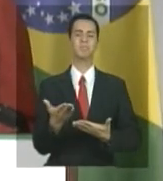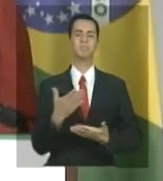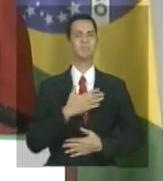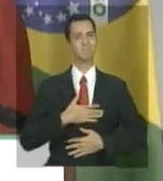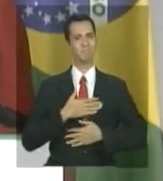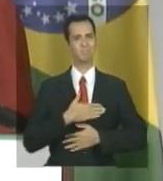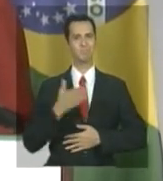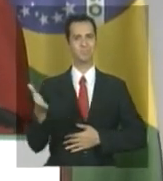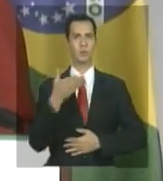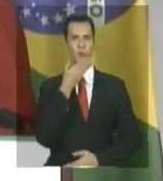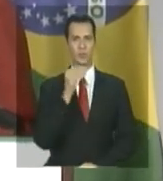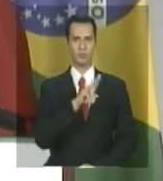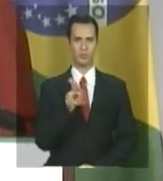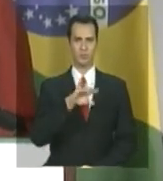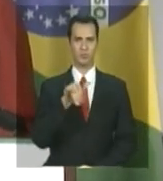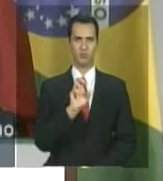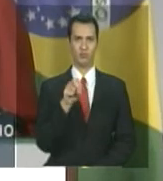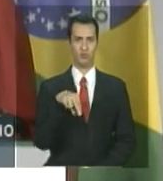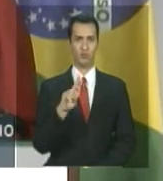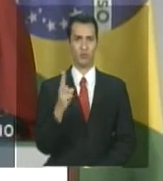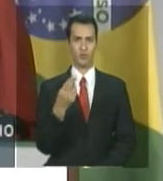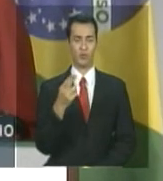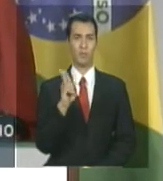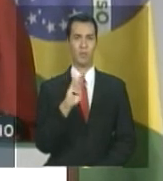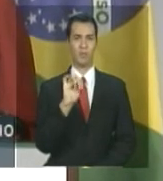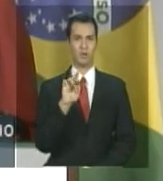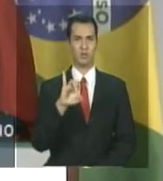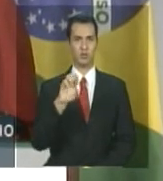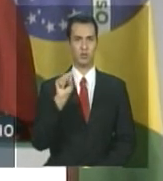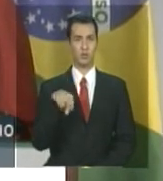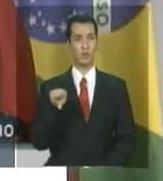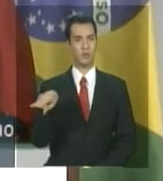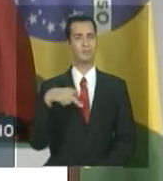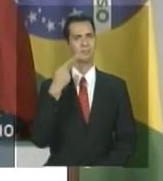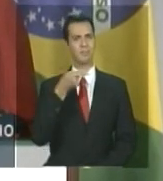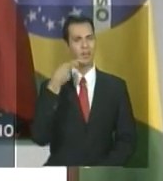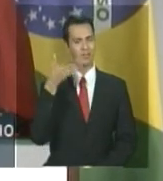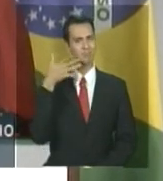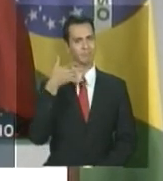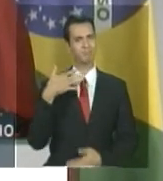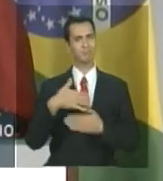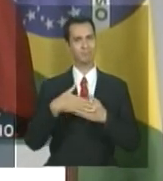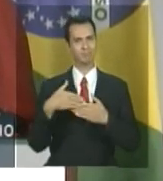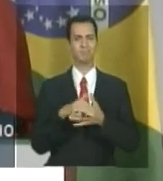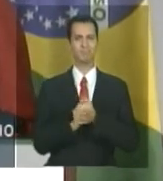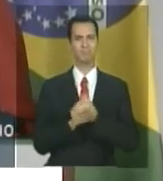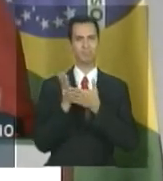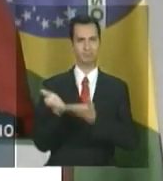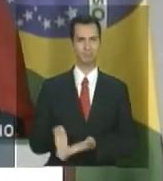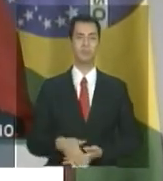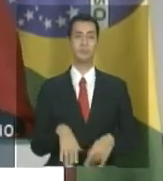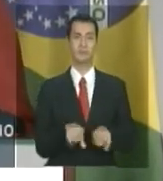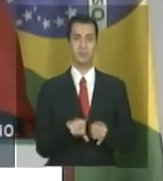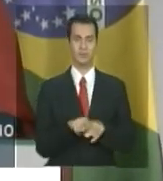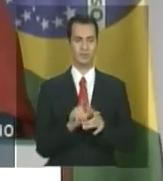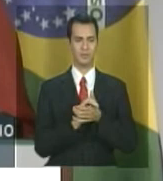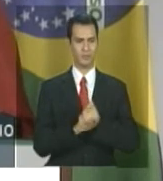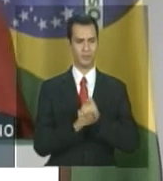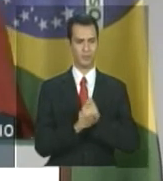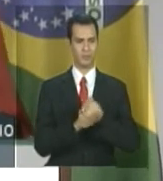John Brayson. E, ao cumprimentá-lo, cumprimento o